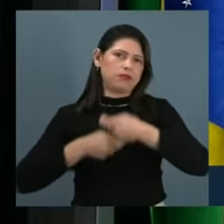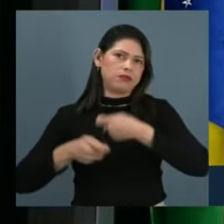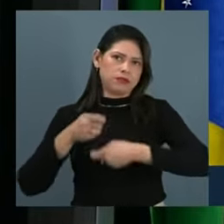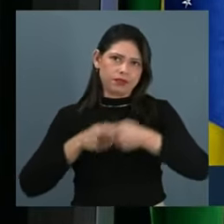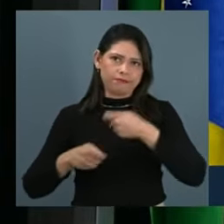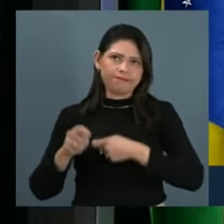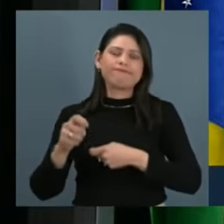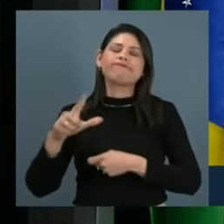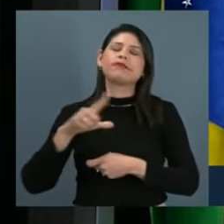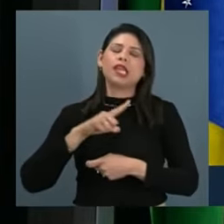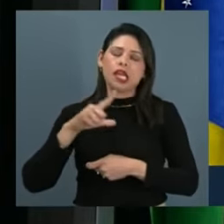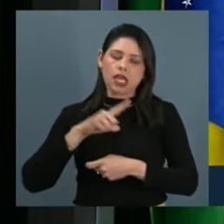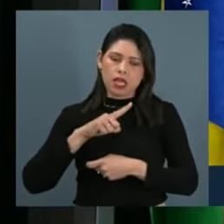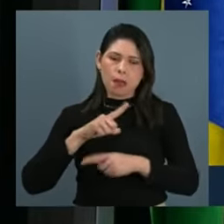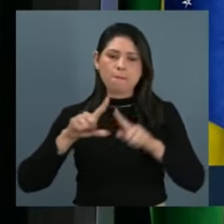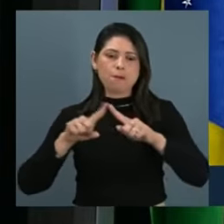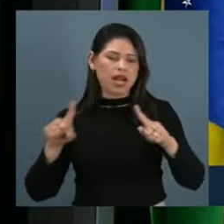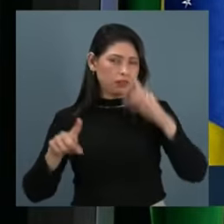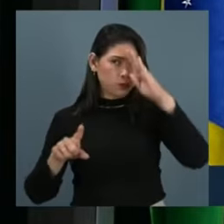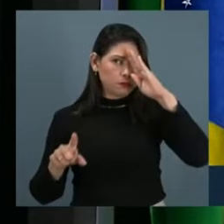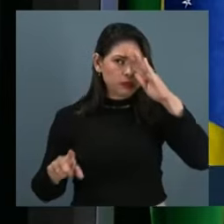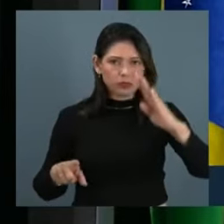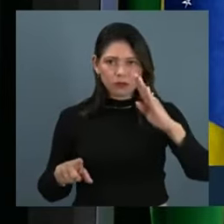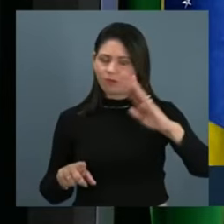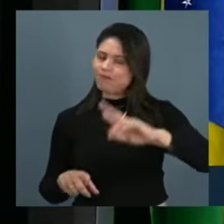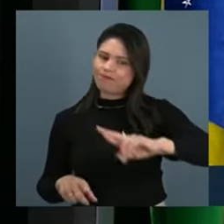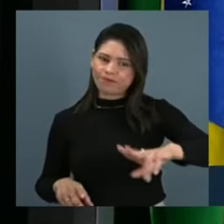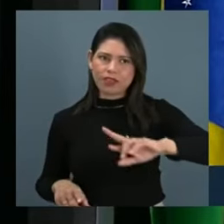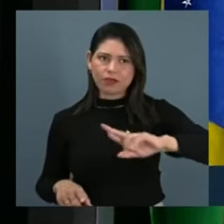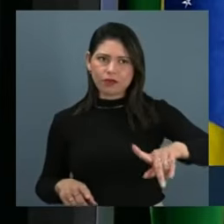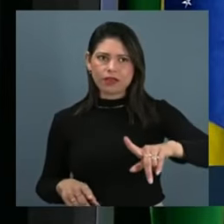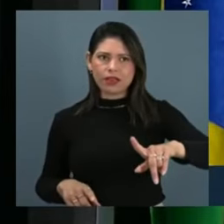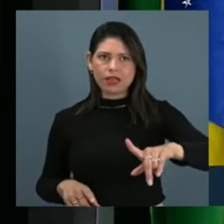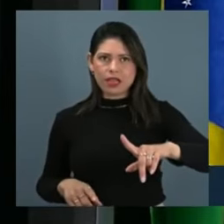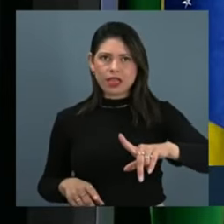Existe, mas não é a principal. Não é uma crise